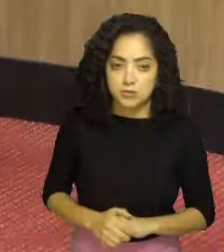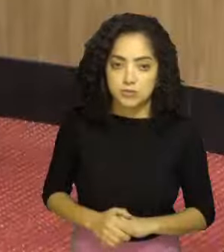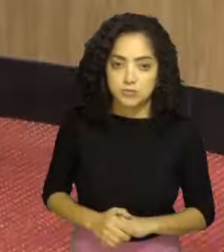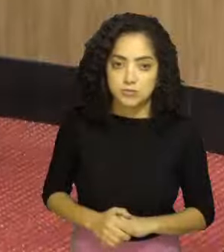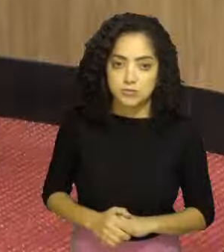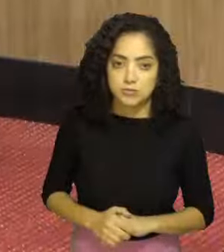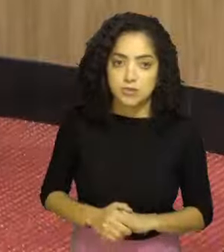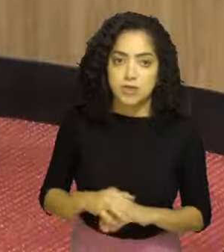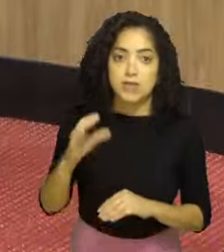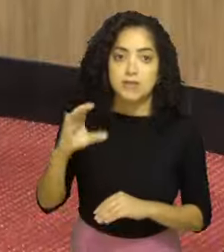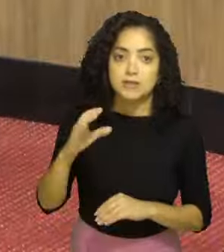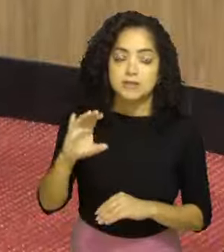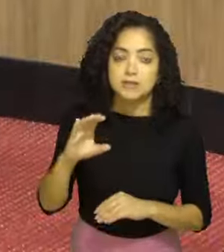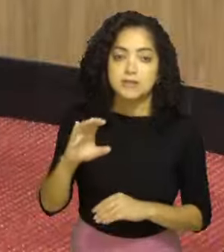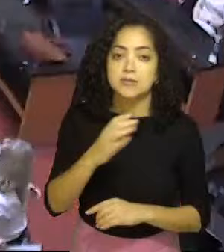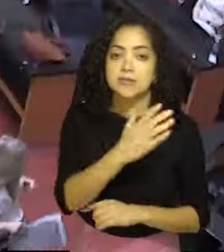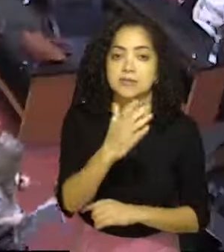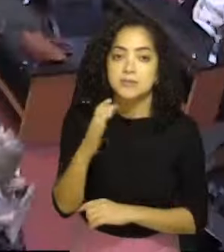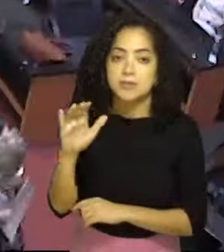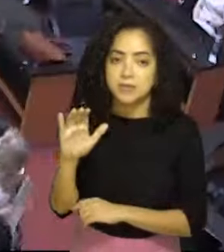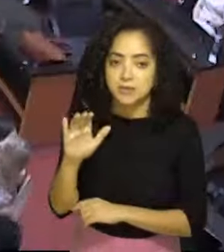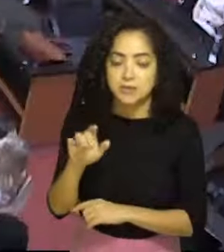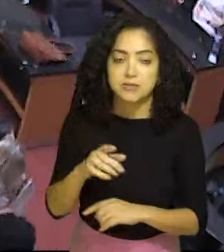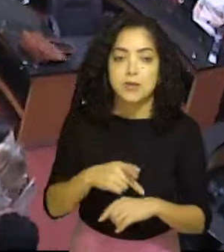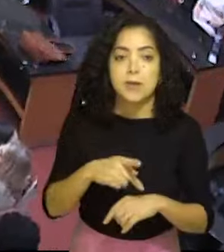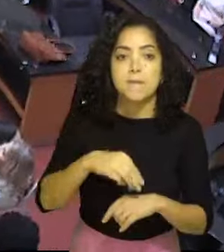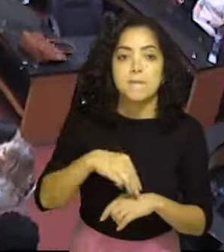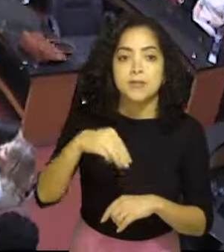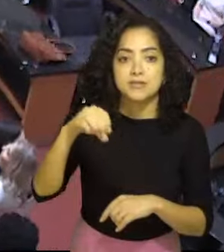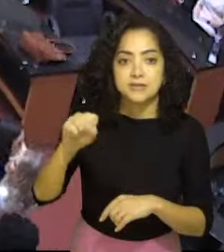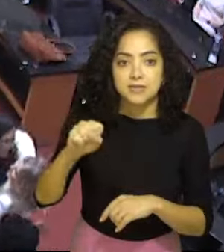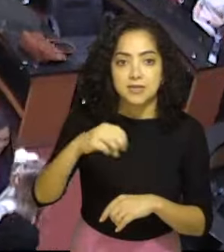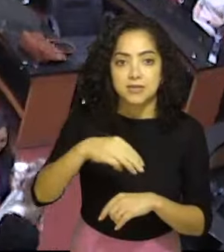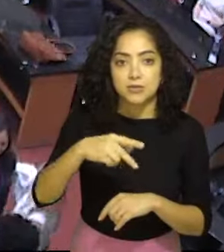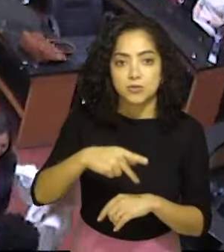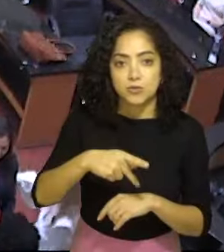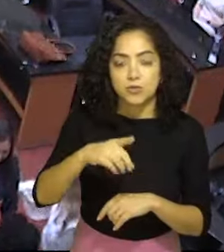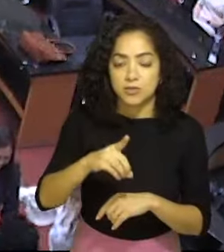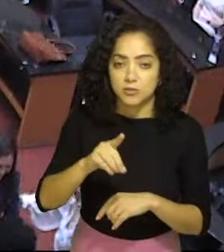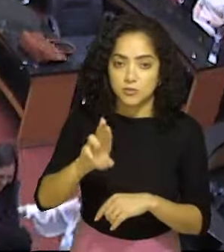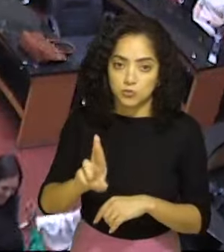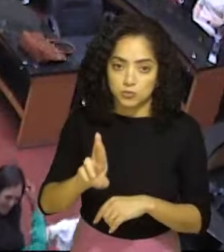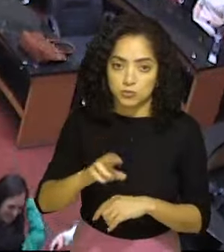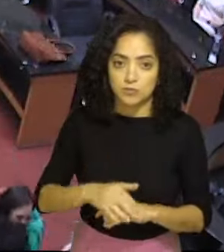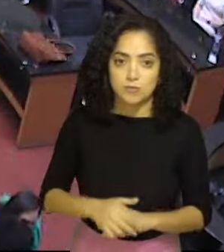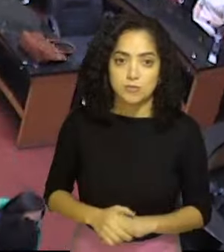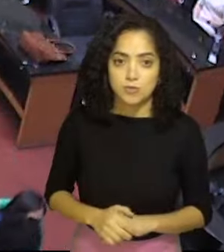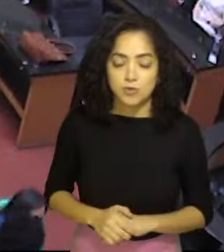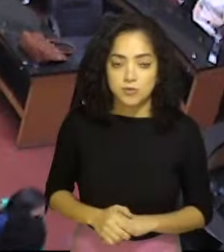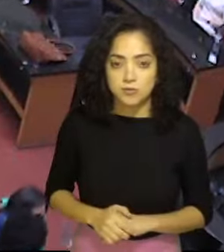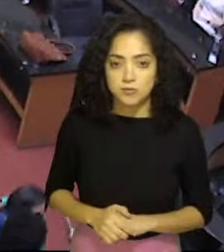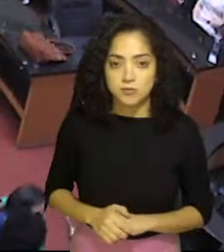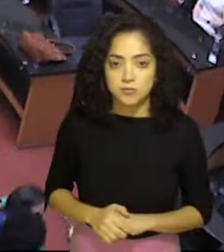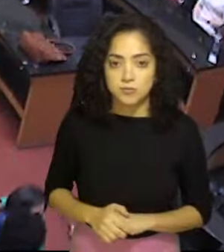em Ciências Ambientais, mestrado e doutorado na UNESC, doutora Vanilde Cittadini Zanetti.